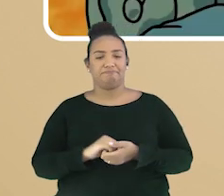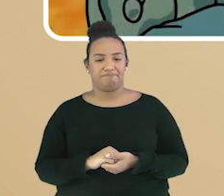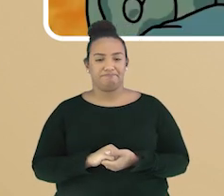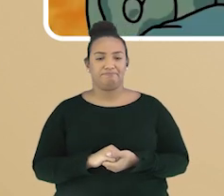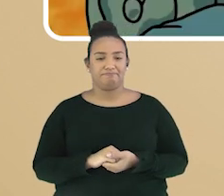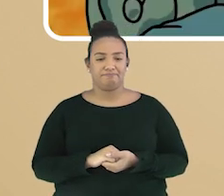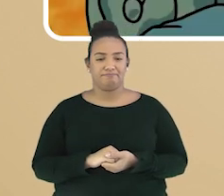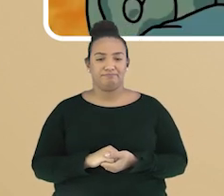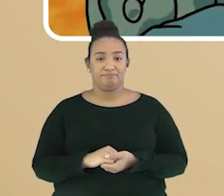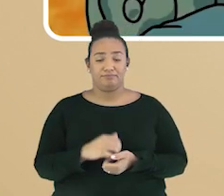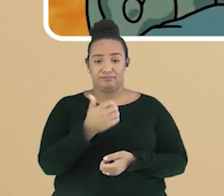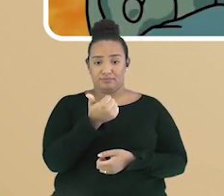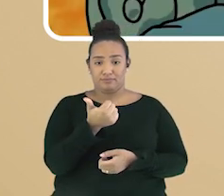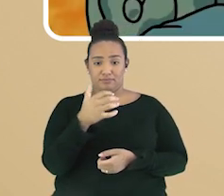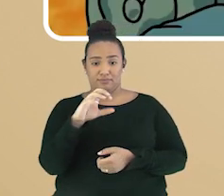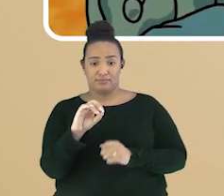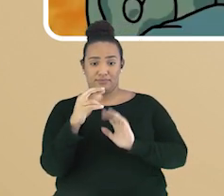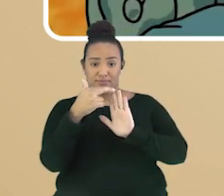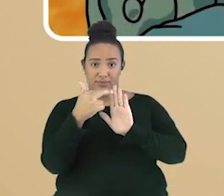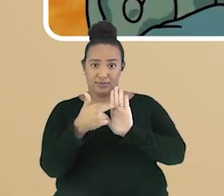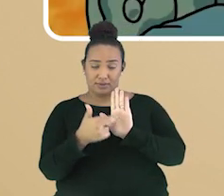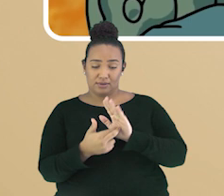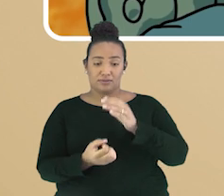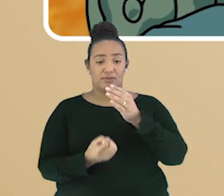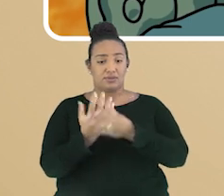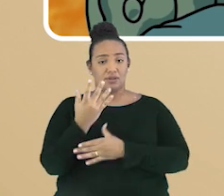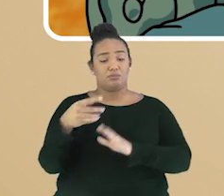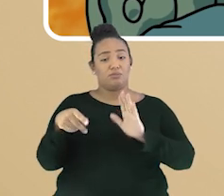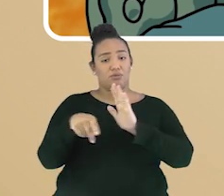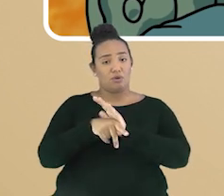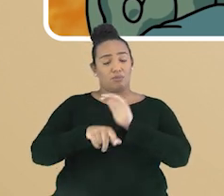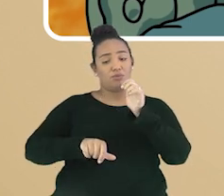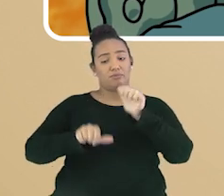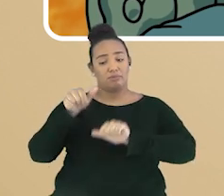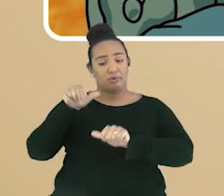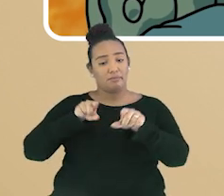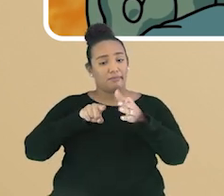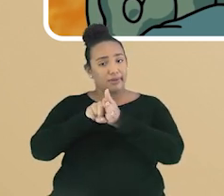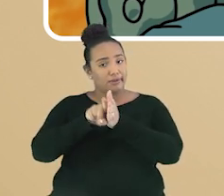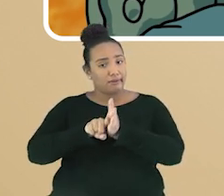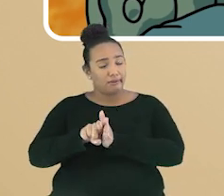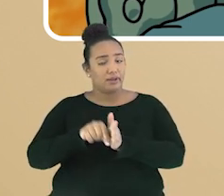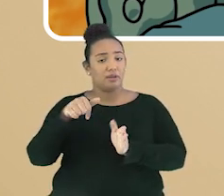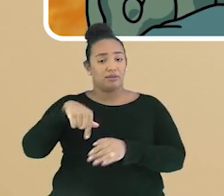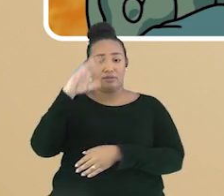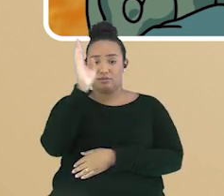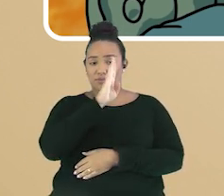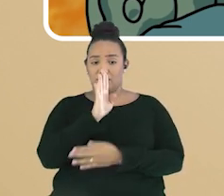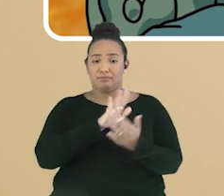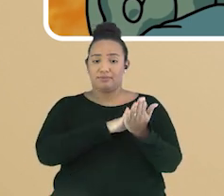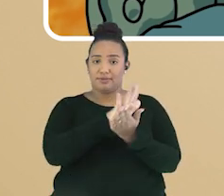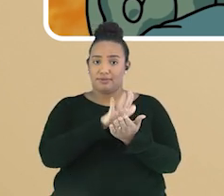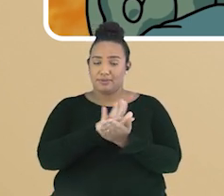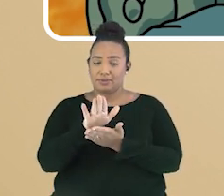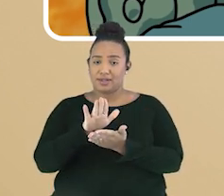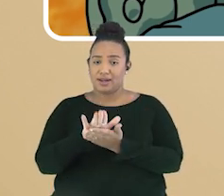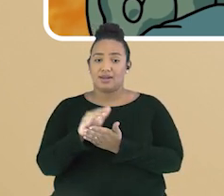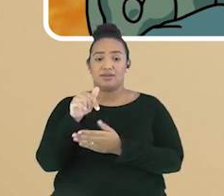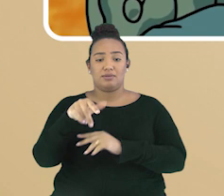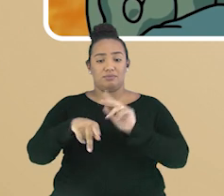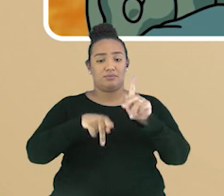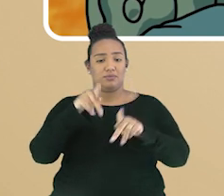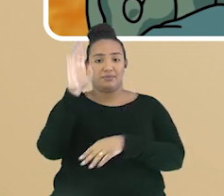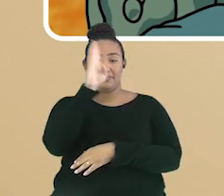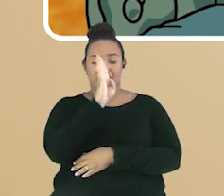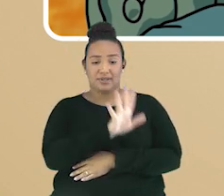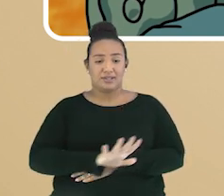Essas 10 regras foram desenvolvidas por especialistas brasileiros e publicadas no Guia Alimentar para a População